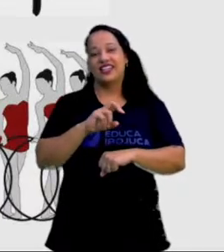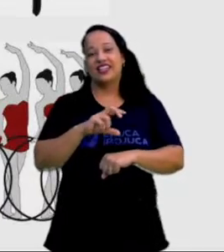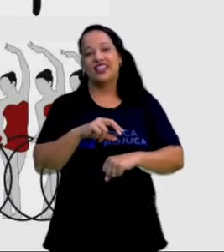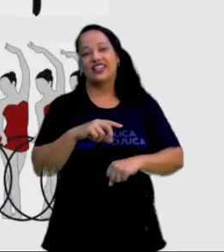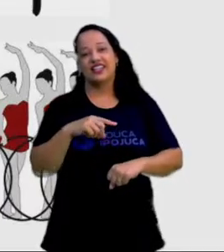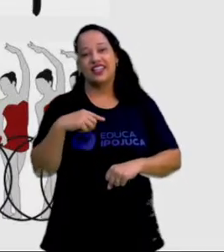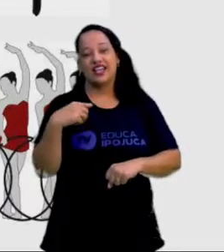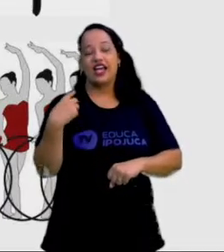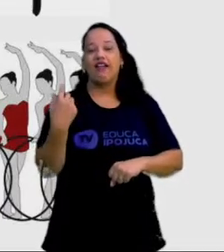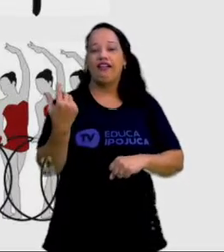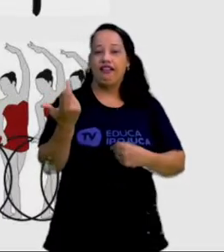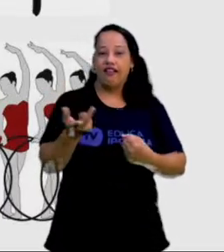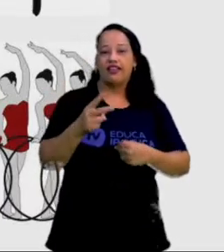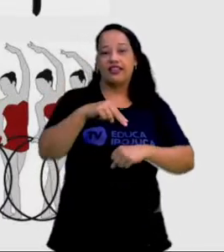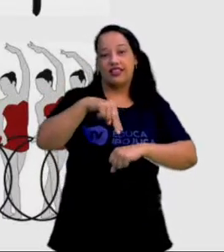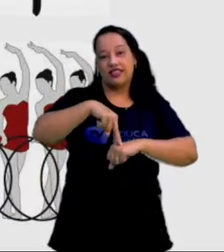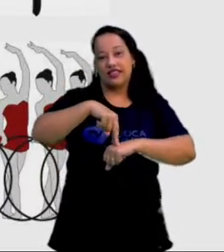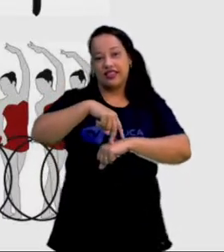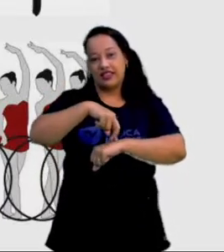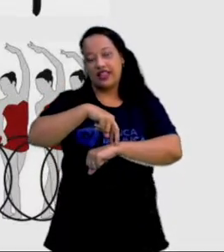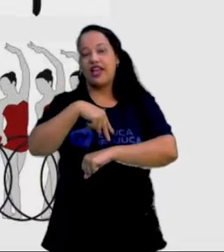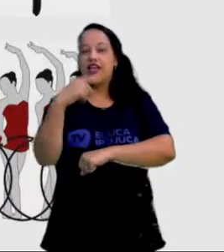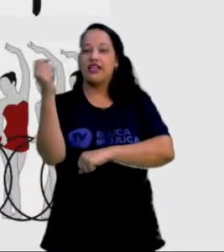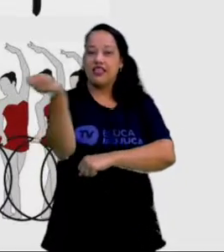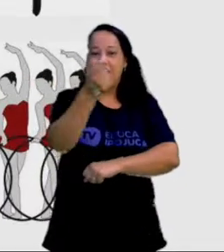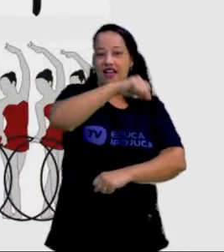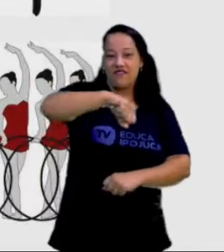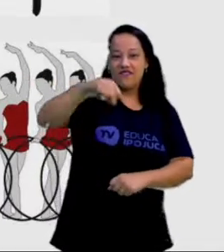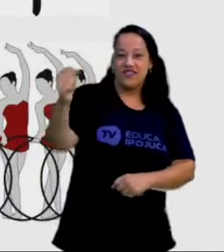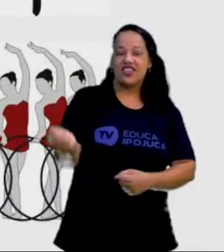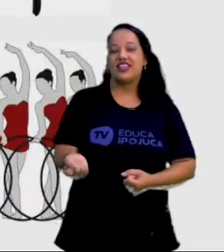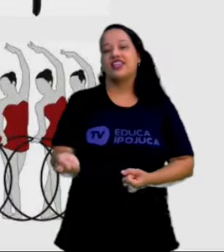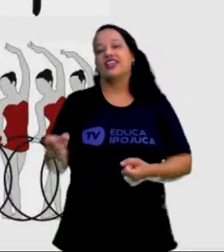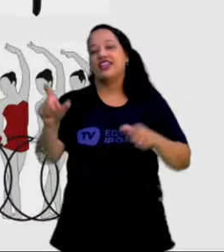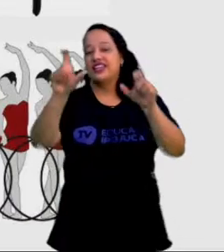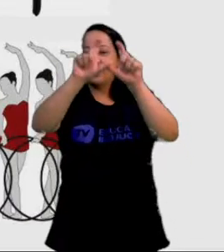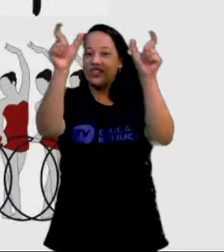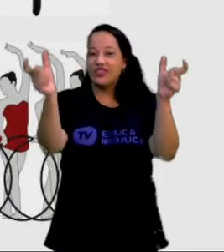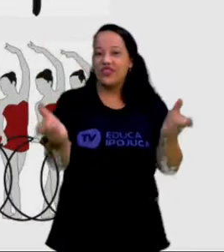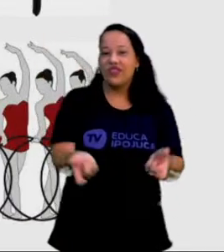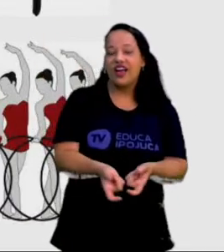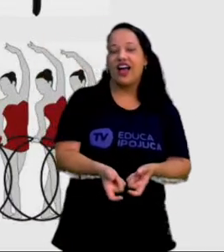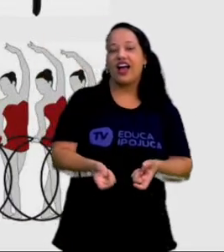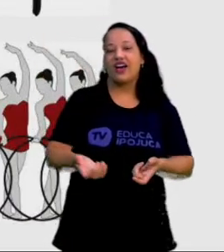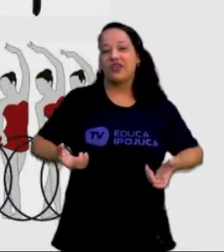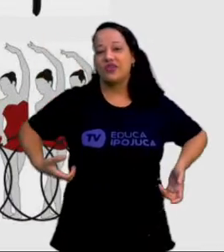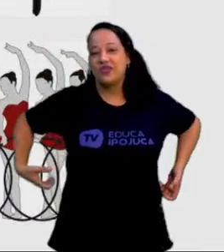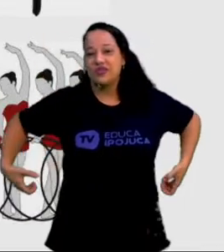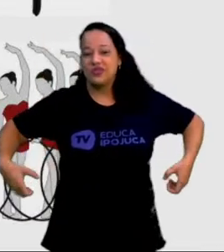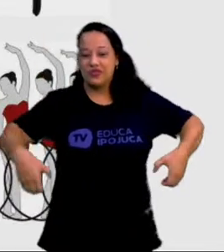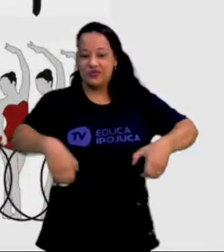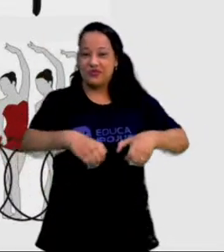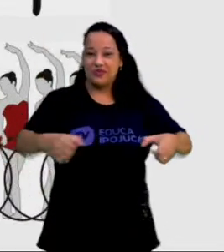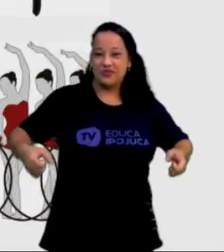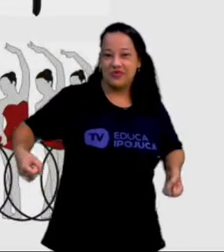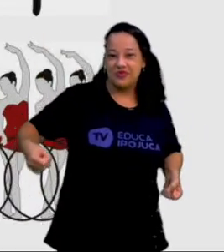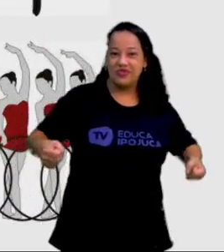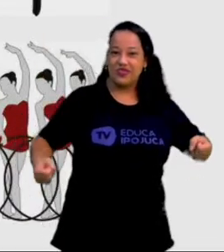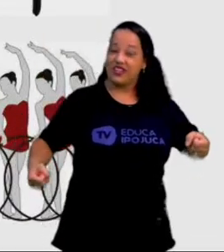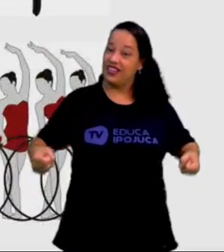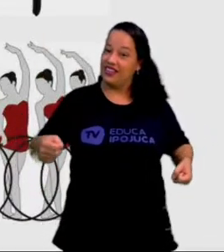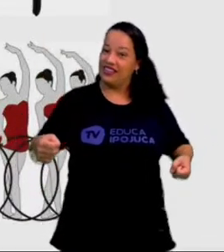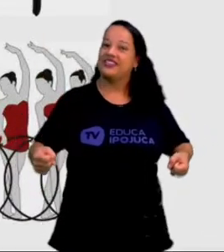trazendo elementos da fita, do arco, do bambolê, né? Então tudo isso está ali